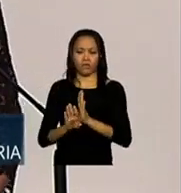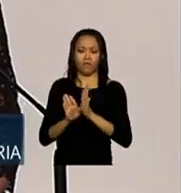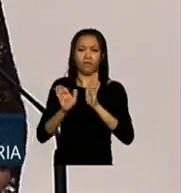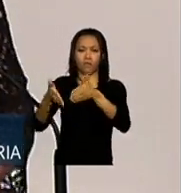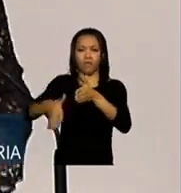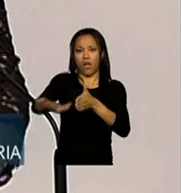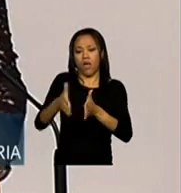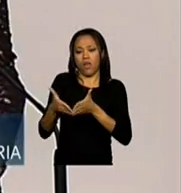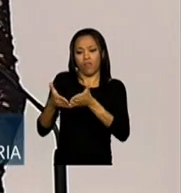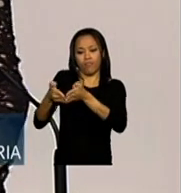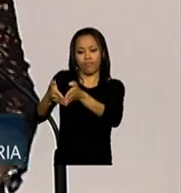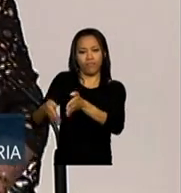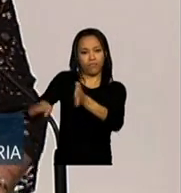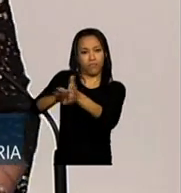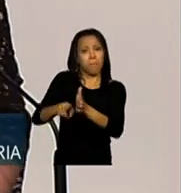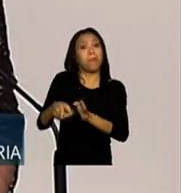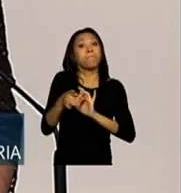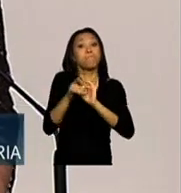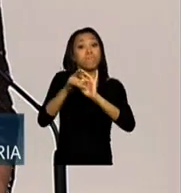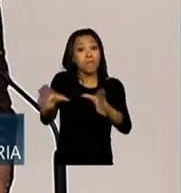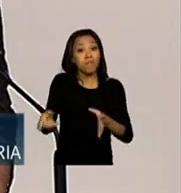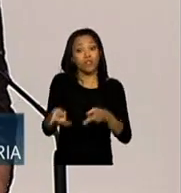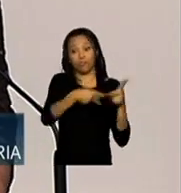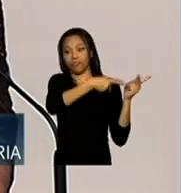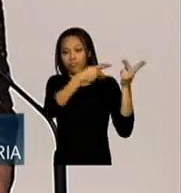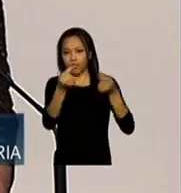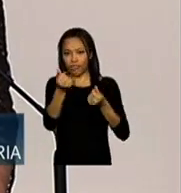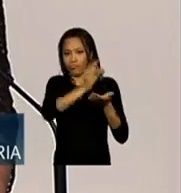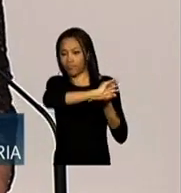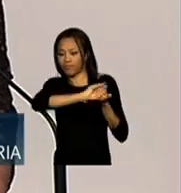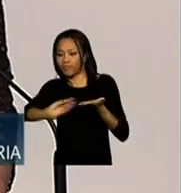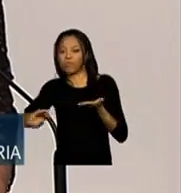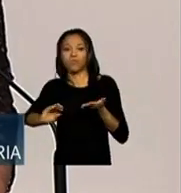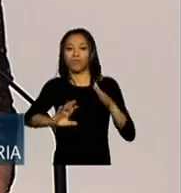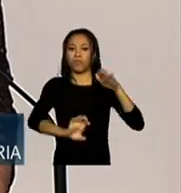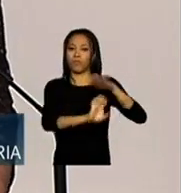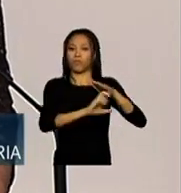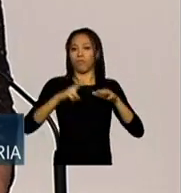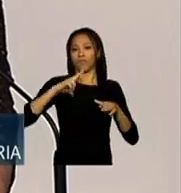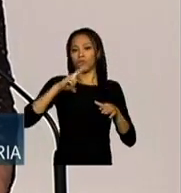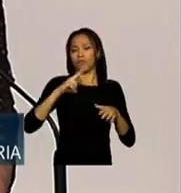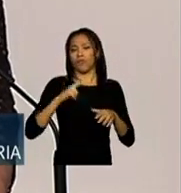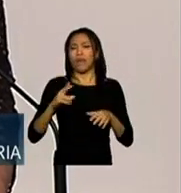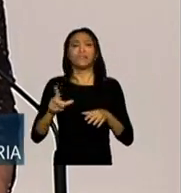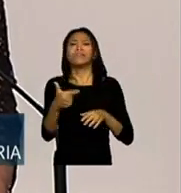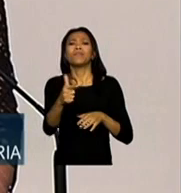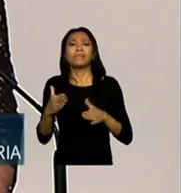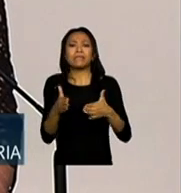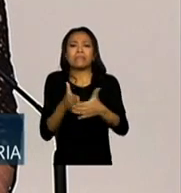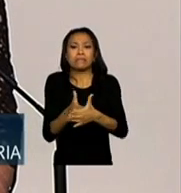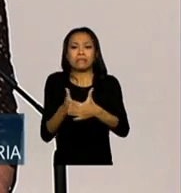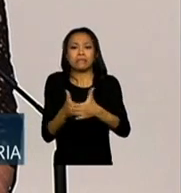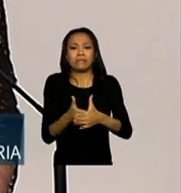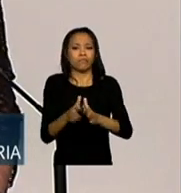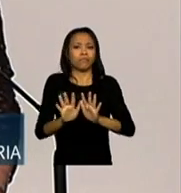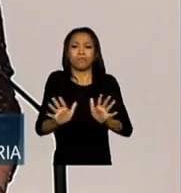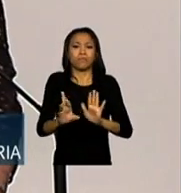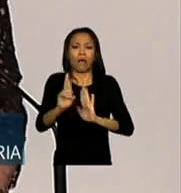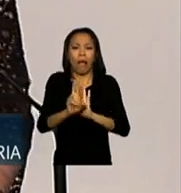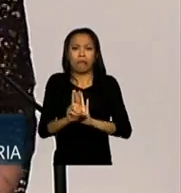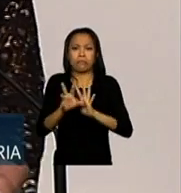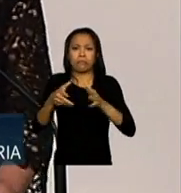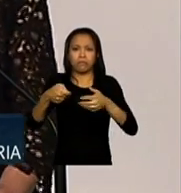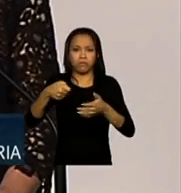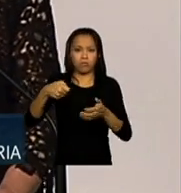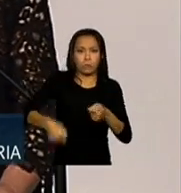permitir investimentos privados em portos sem nenhuma barreira ou restrição,